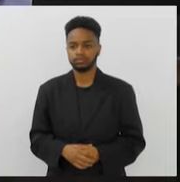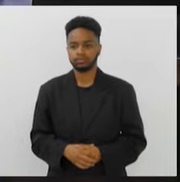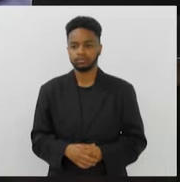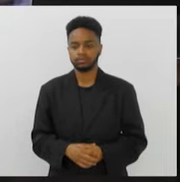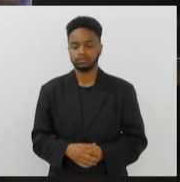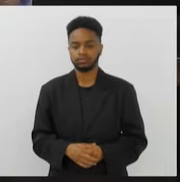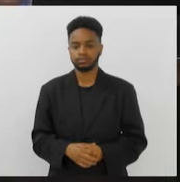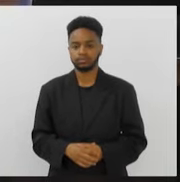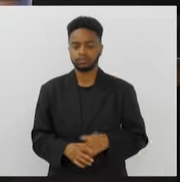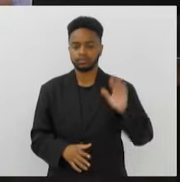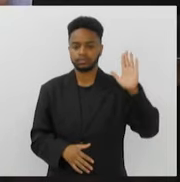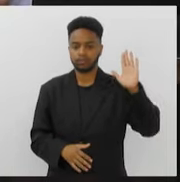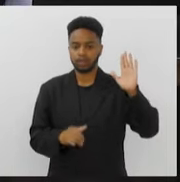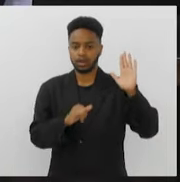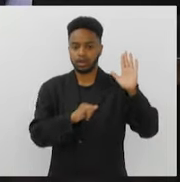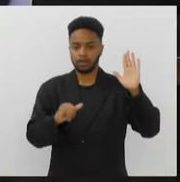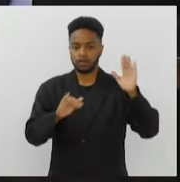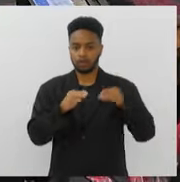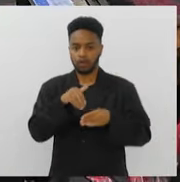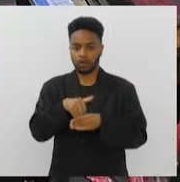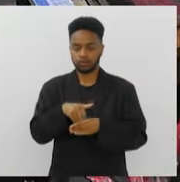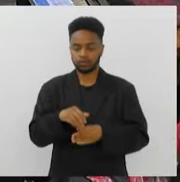Para declarar, presidente, voto.